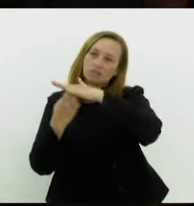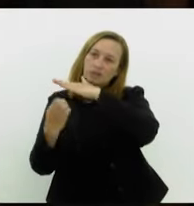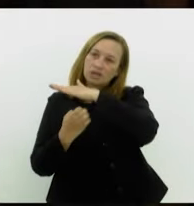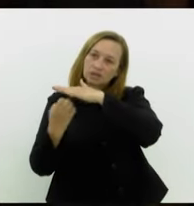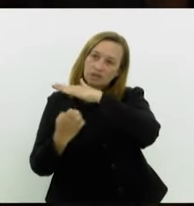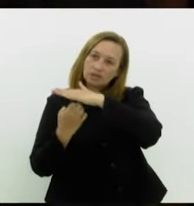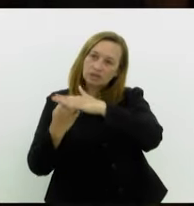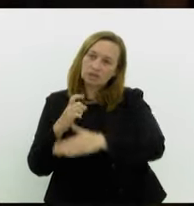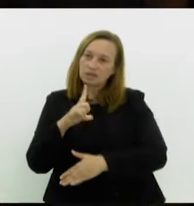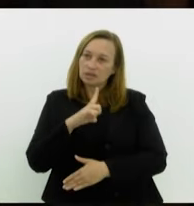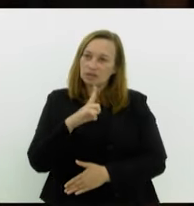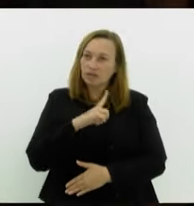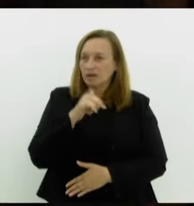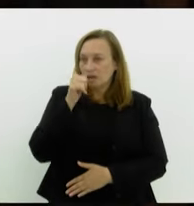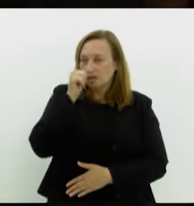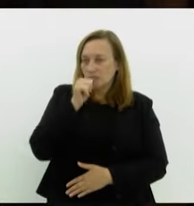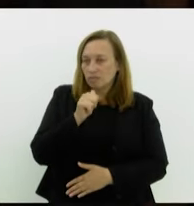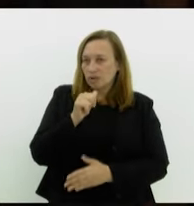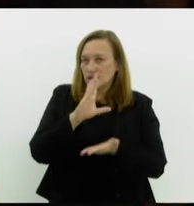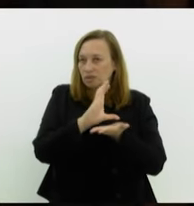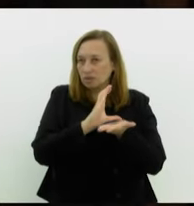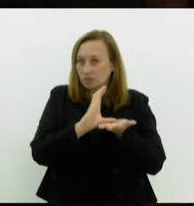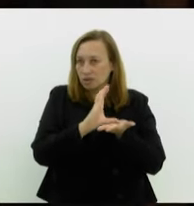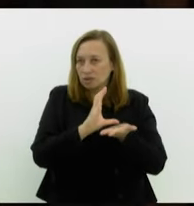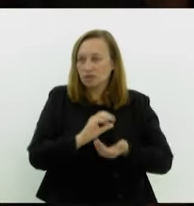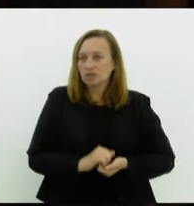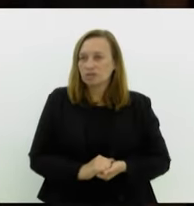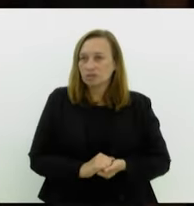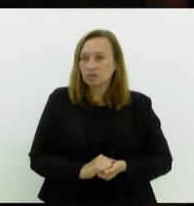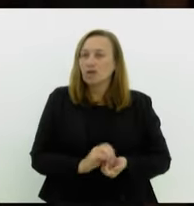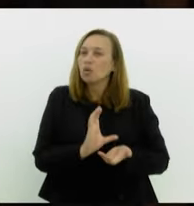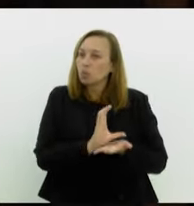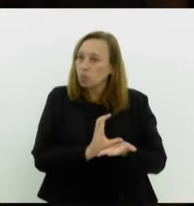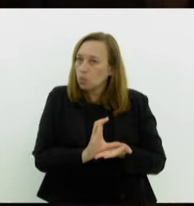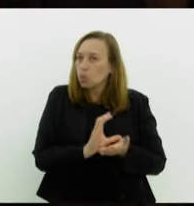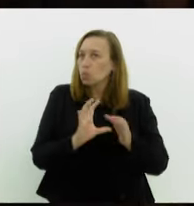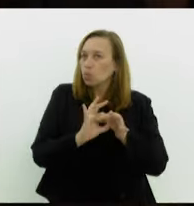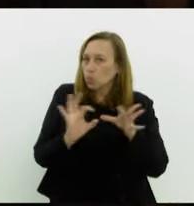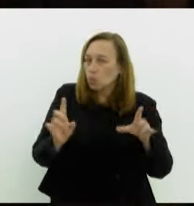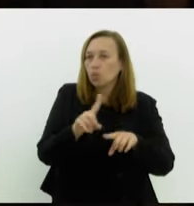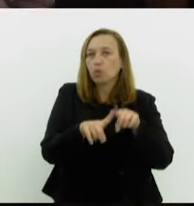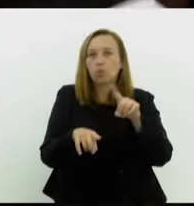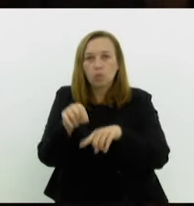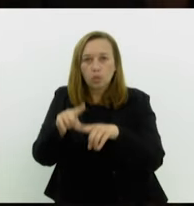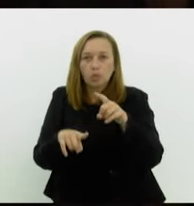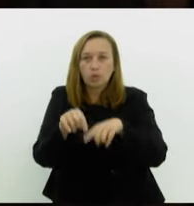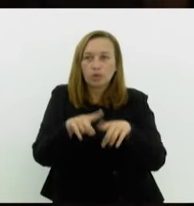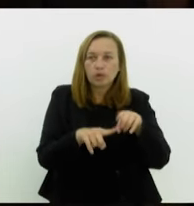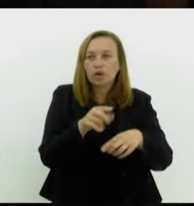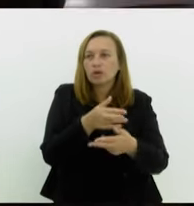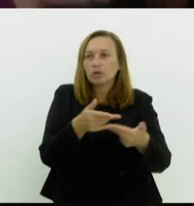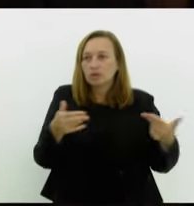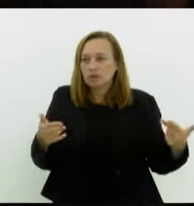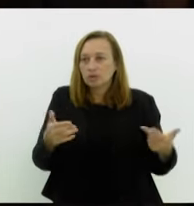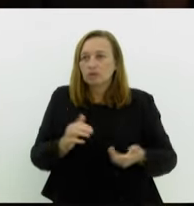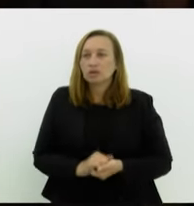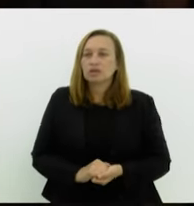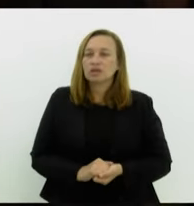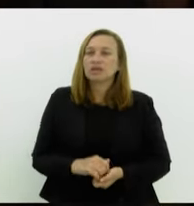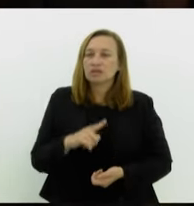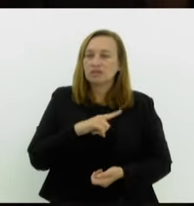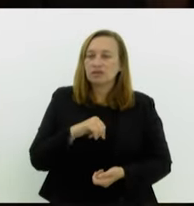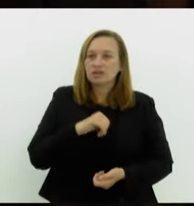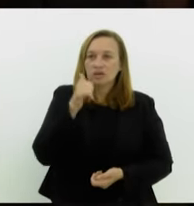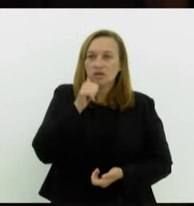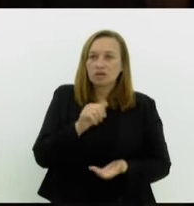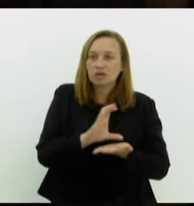possuem mulheres em seus conselhos nos conselhos que deliberam os produtos que deliberam as coisas todas se tivesse uma mulher no